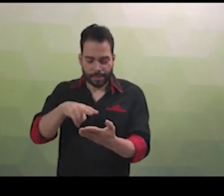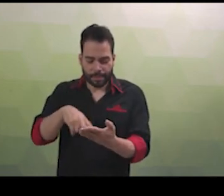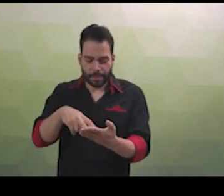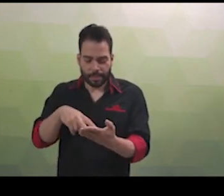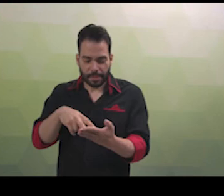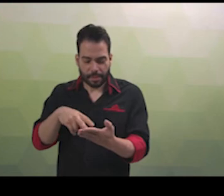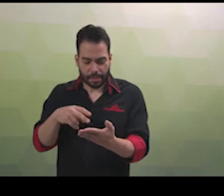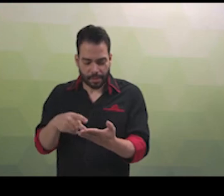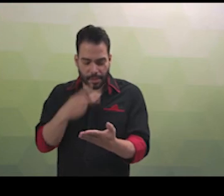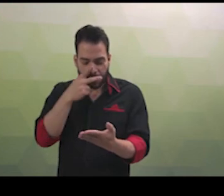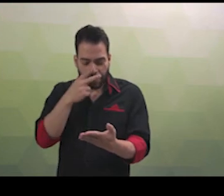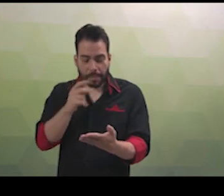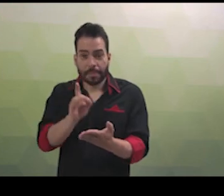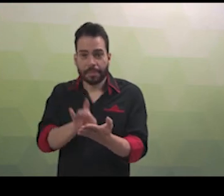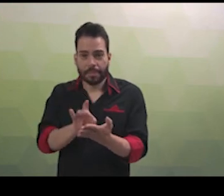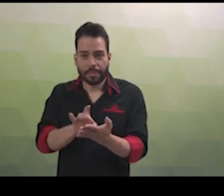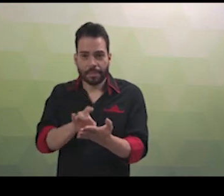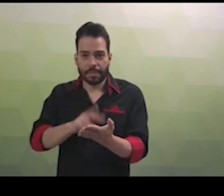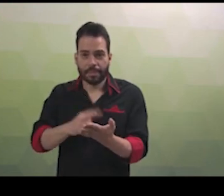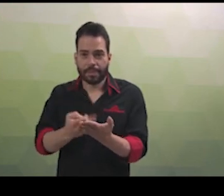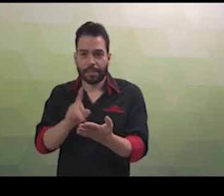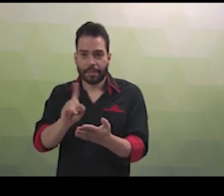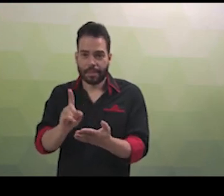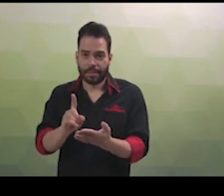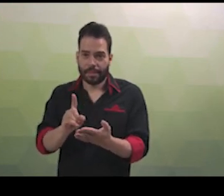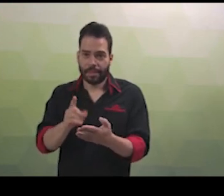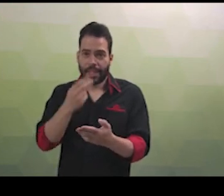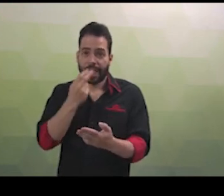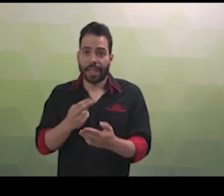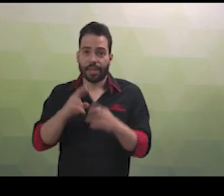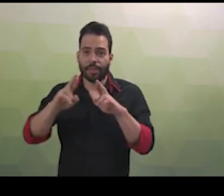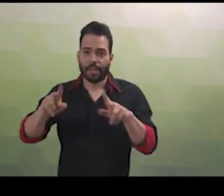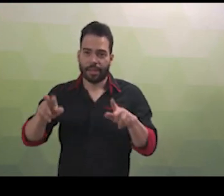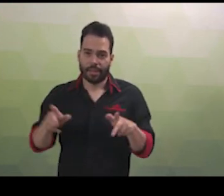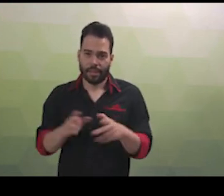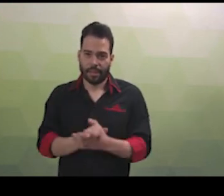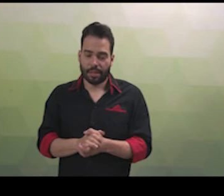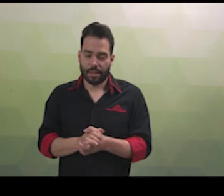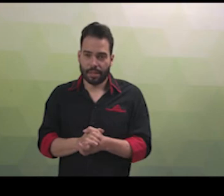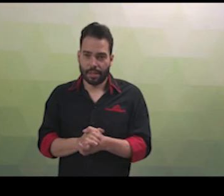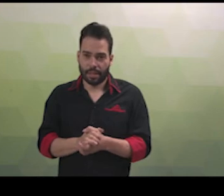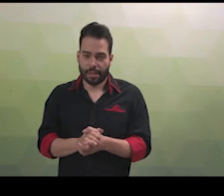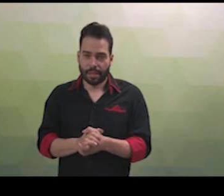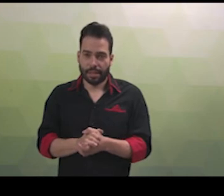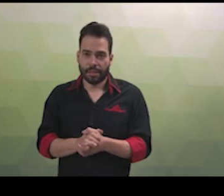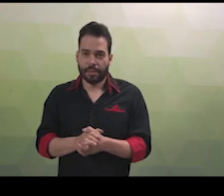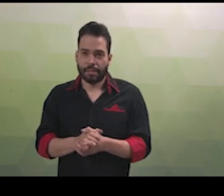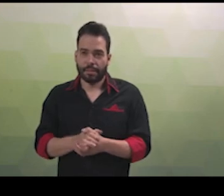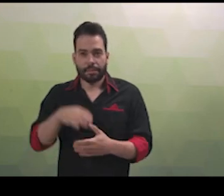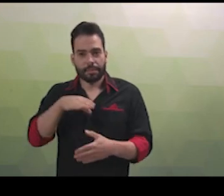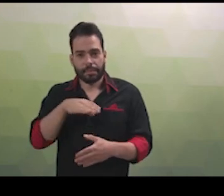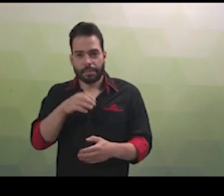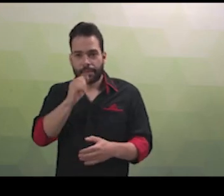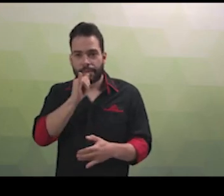que o texto se trata de uma tradução. Veja que falamos de línguas diferentes, como traduzir do português para